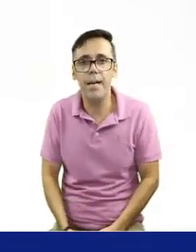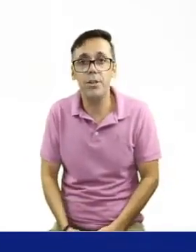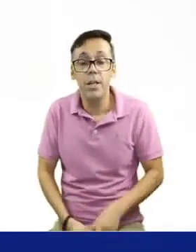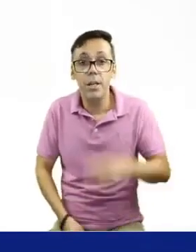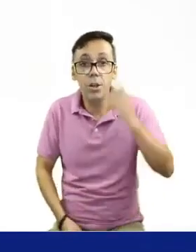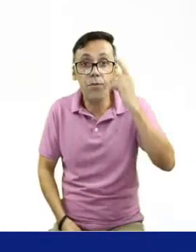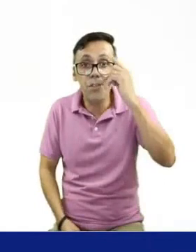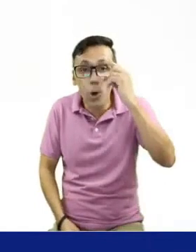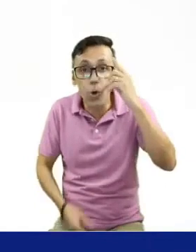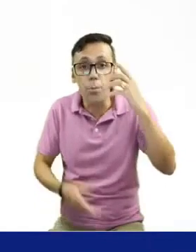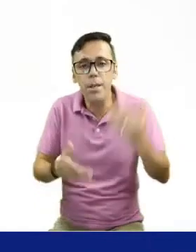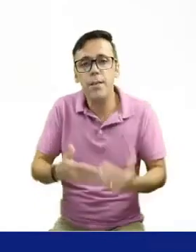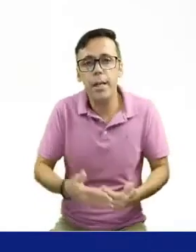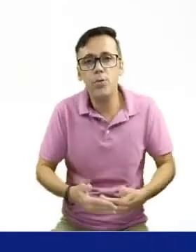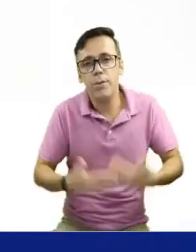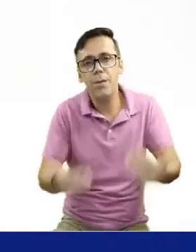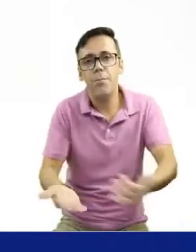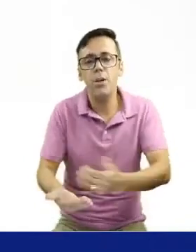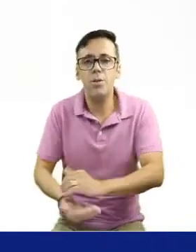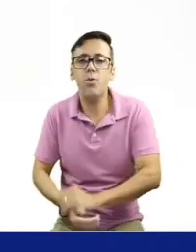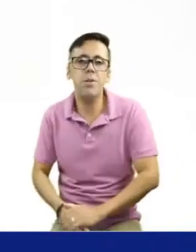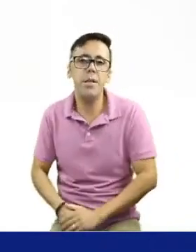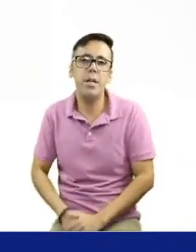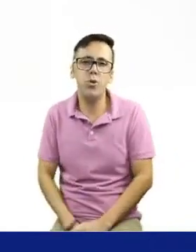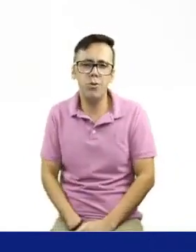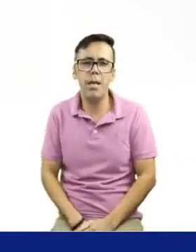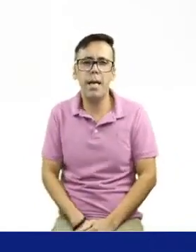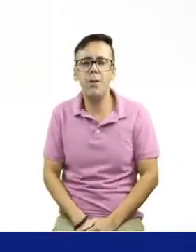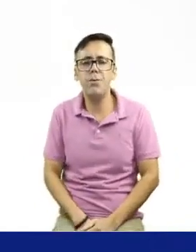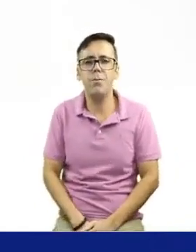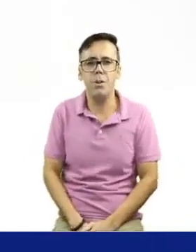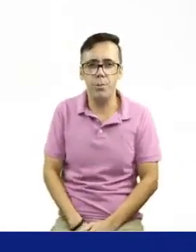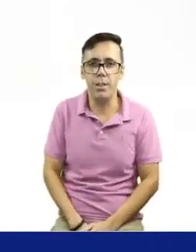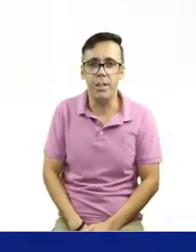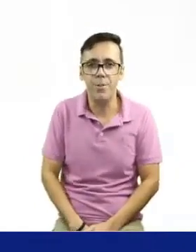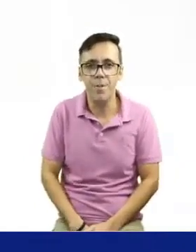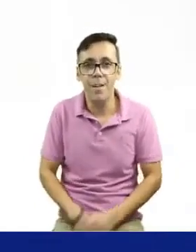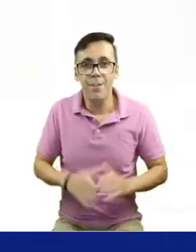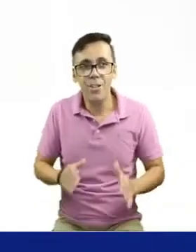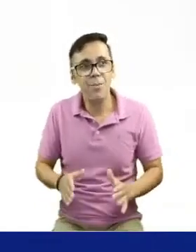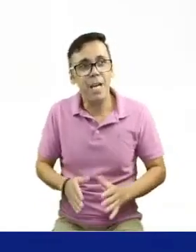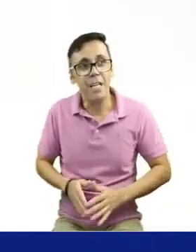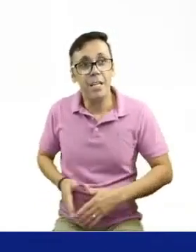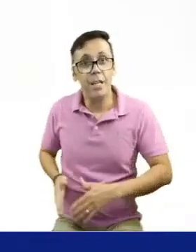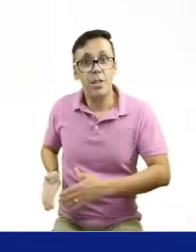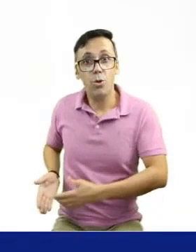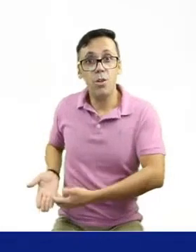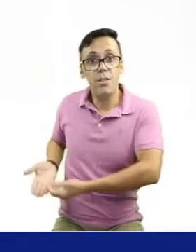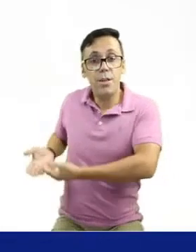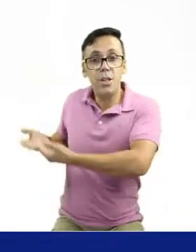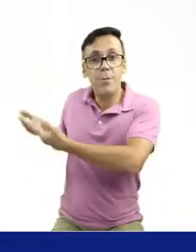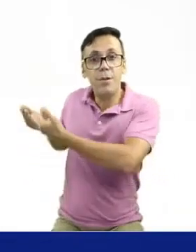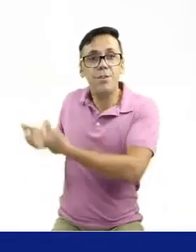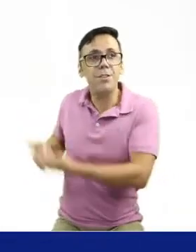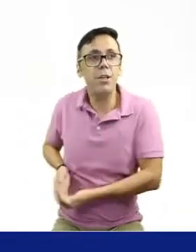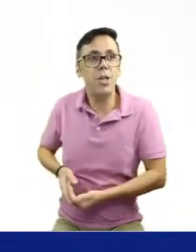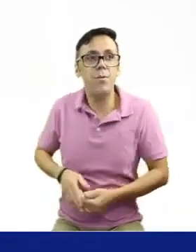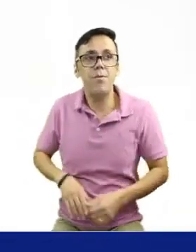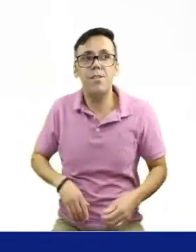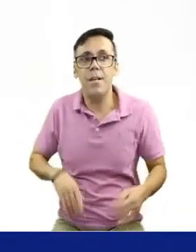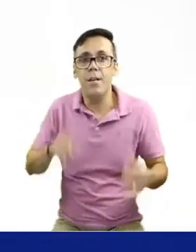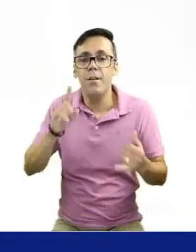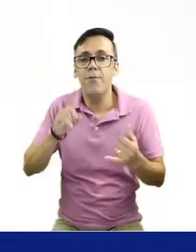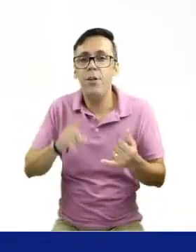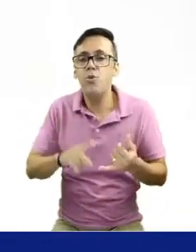na verdade então se você economiza é isso também nós vamos considerar as como instalar isso é muito importante veja bem então tô dizendo aqui para